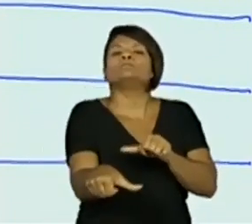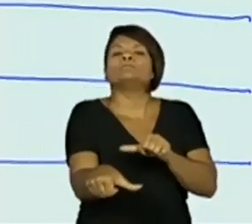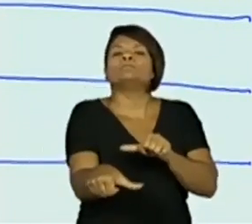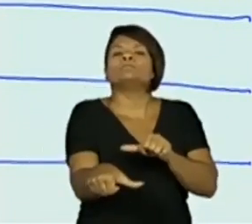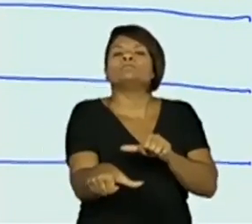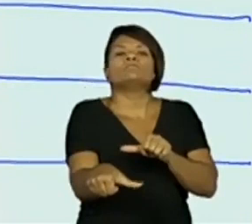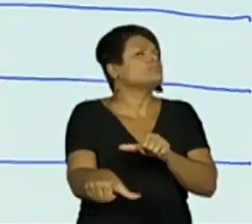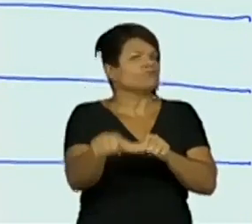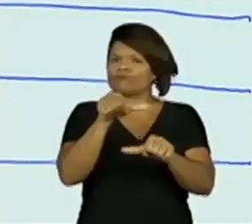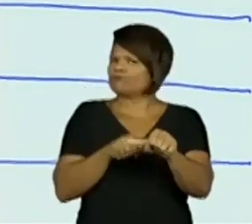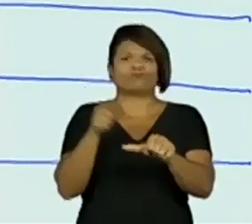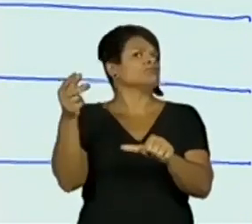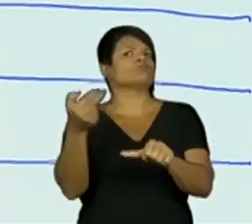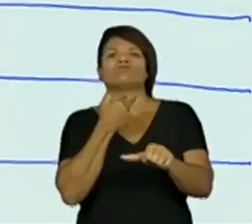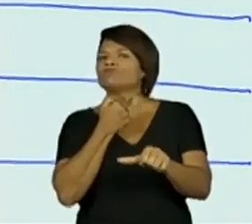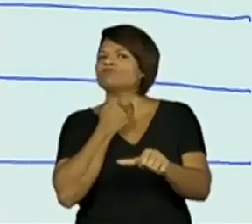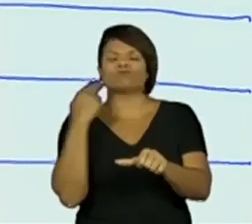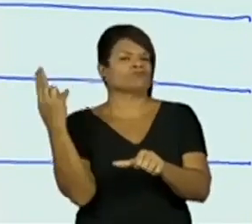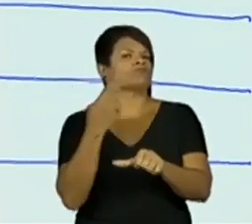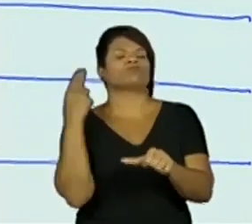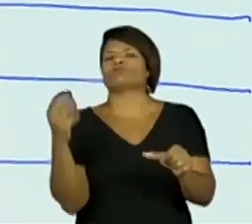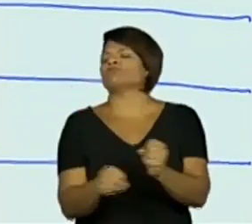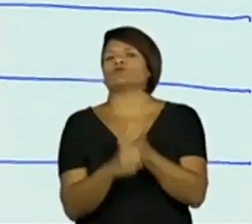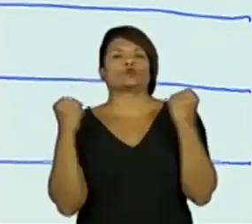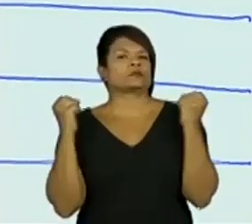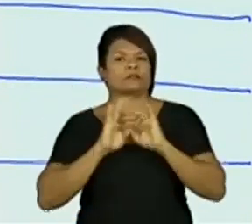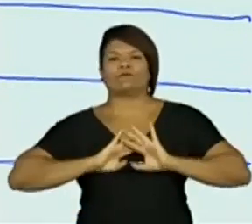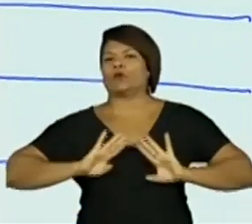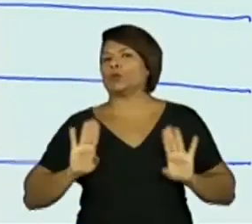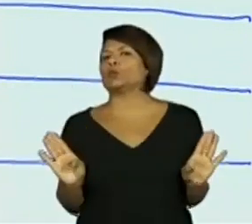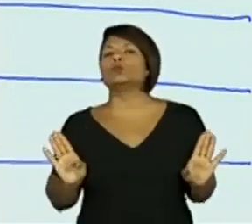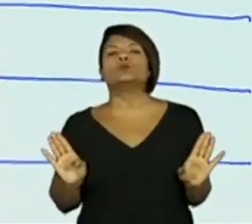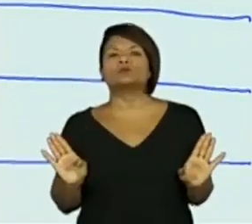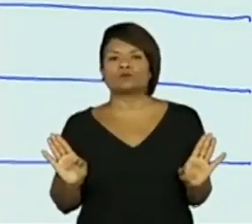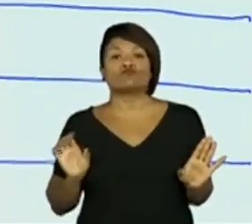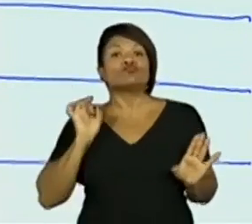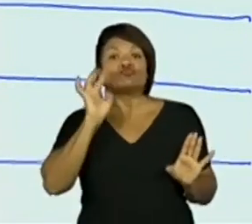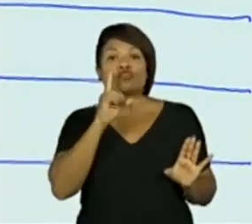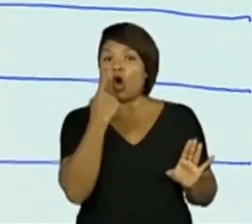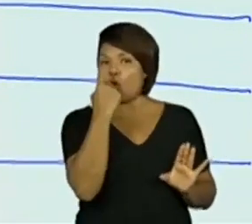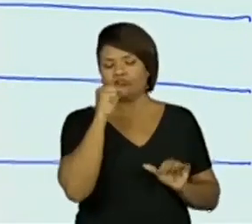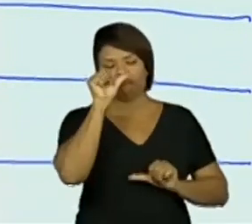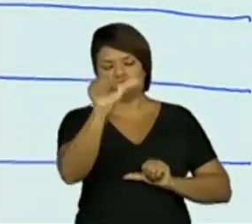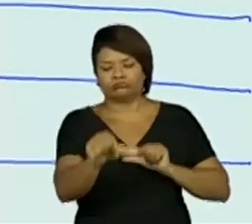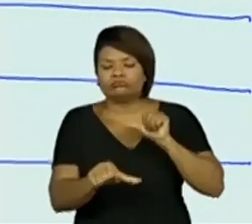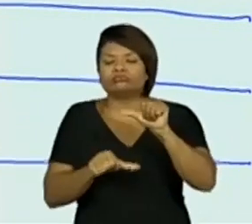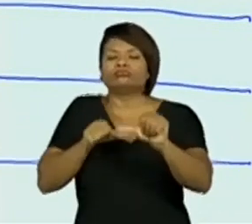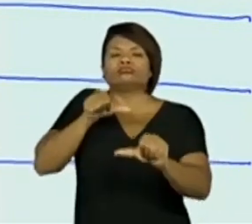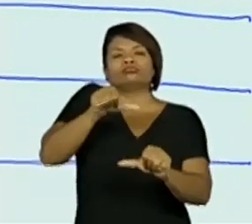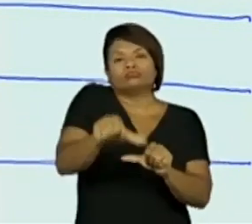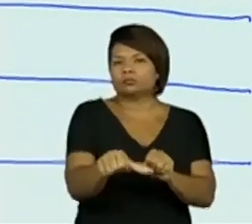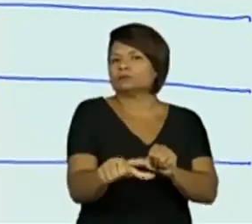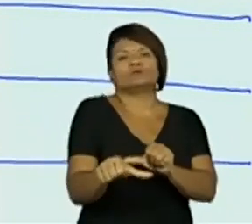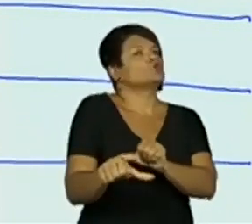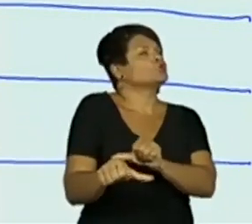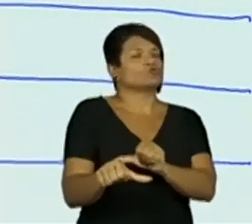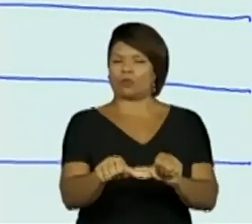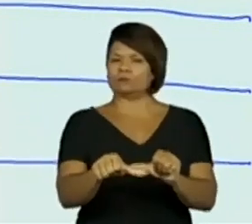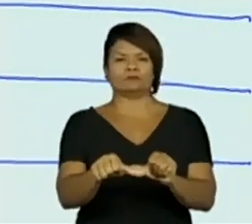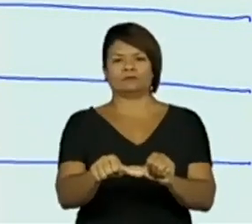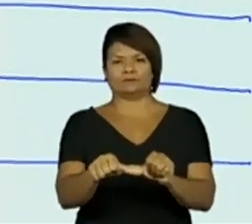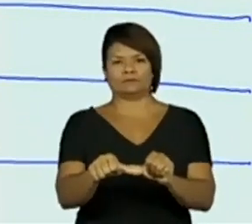irreversíveis, que não podem, não há como voltar ao estado original.